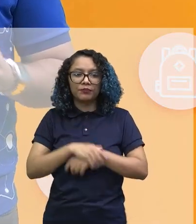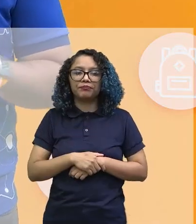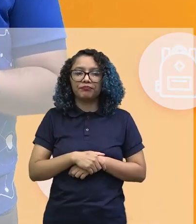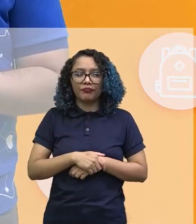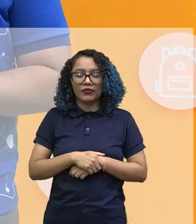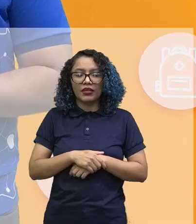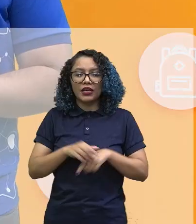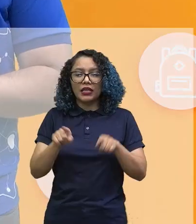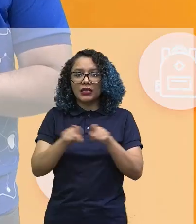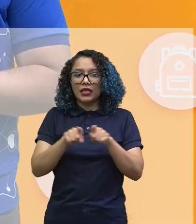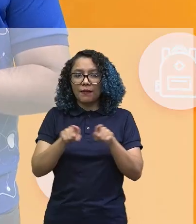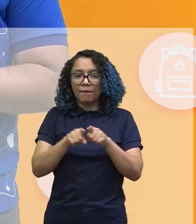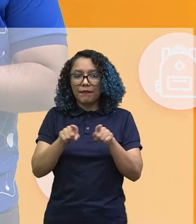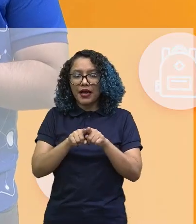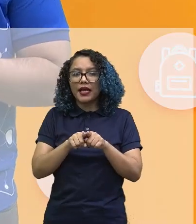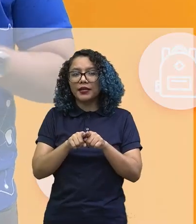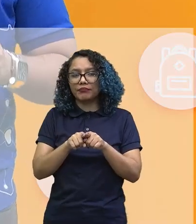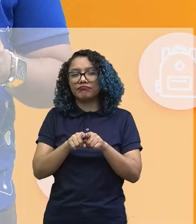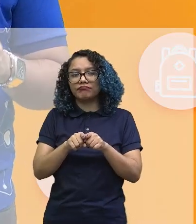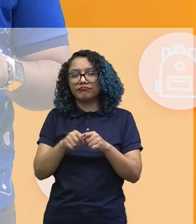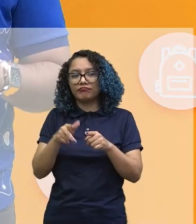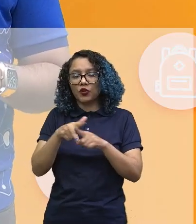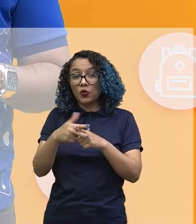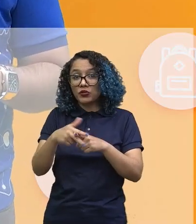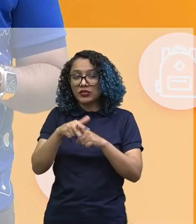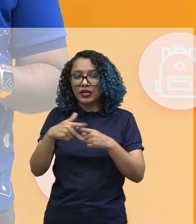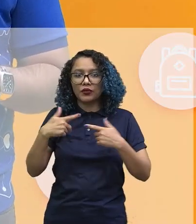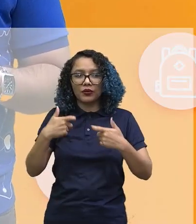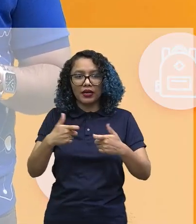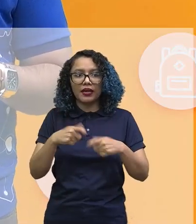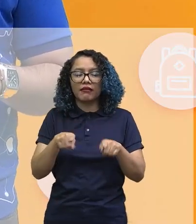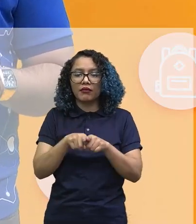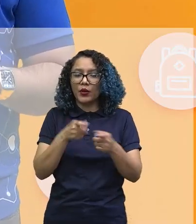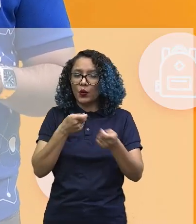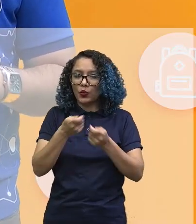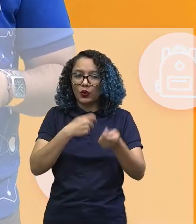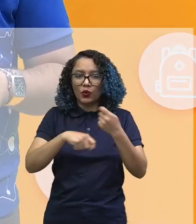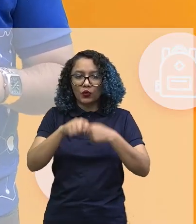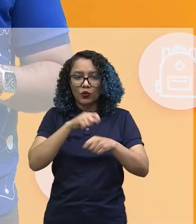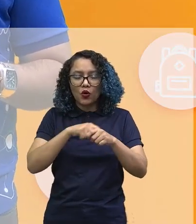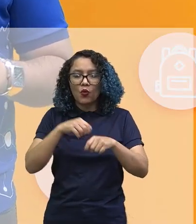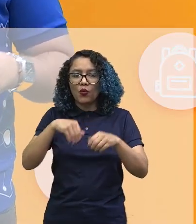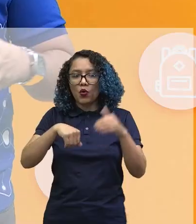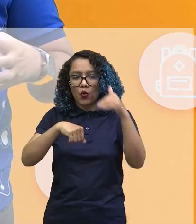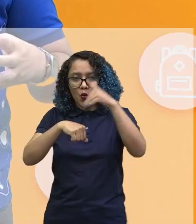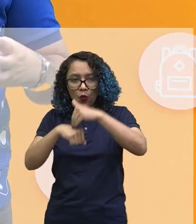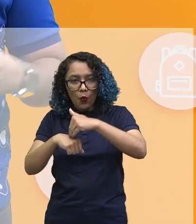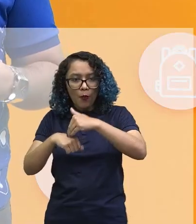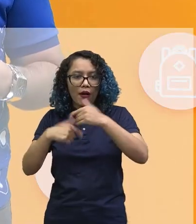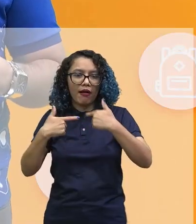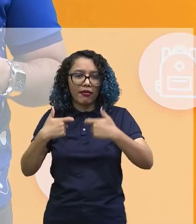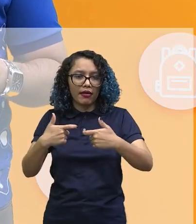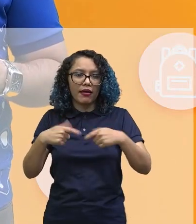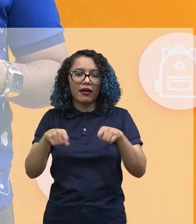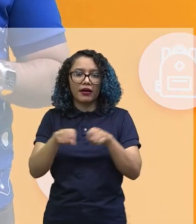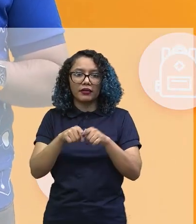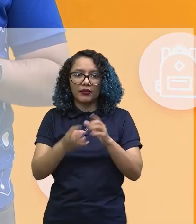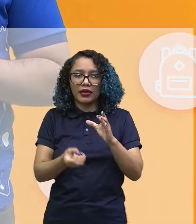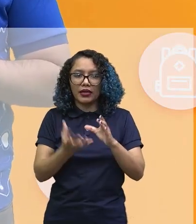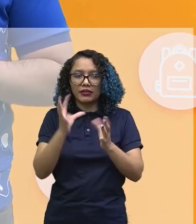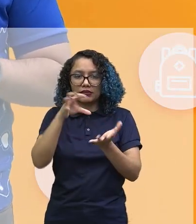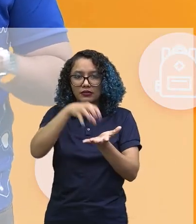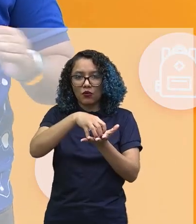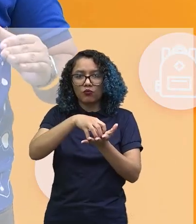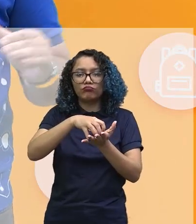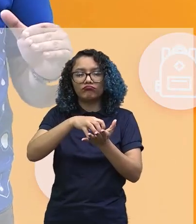desmilitarização e reparação da guerra. Então, além de controle econômico, culpa pela guerra, a criação da Liga das Nações,